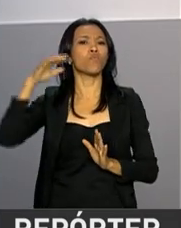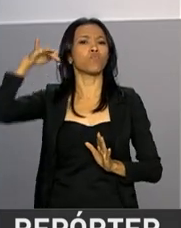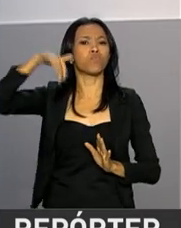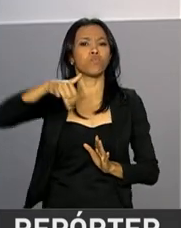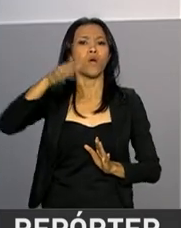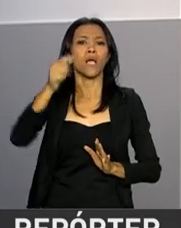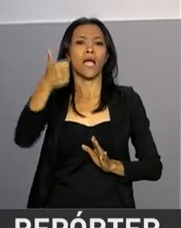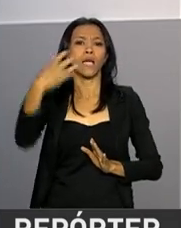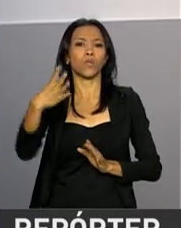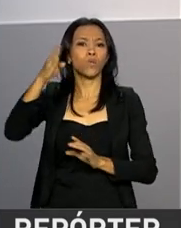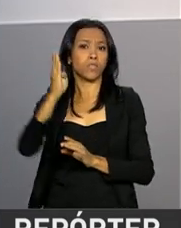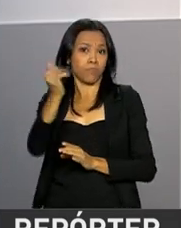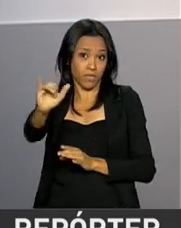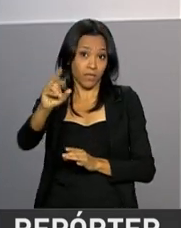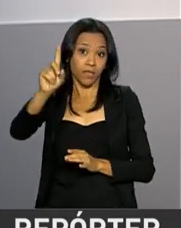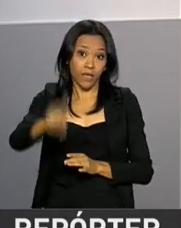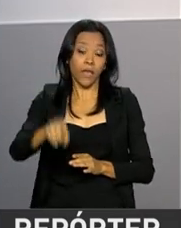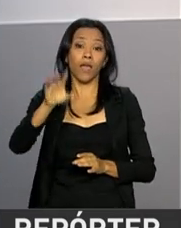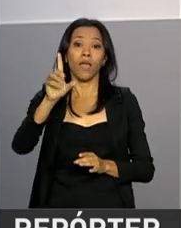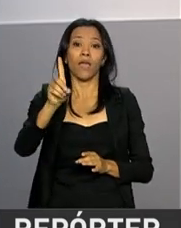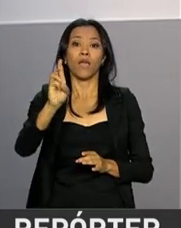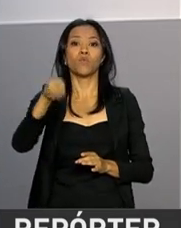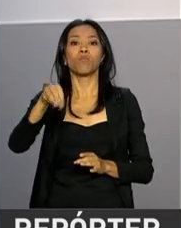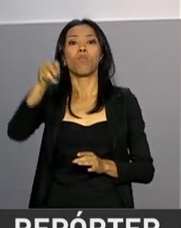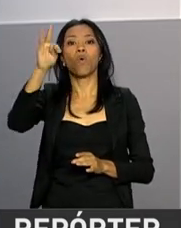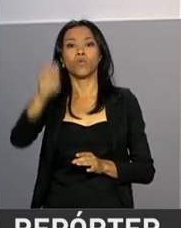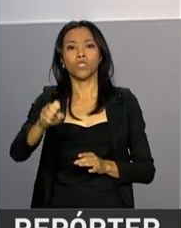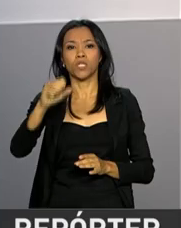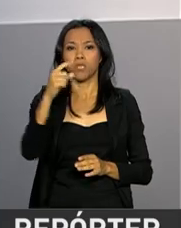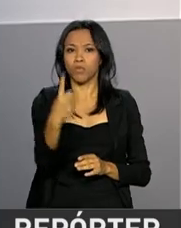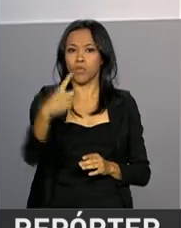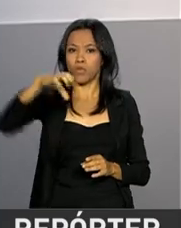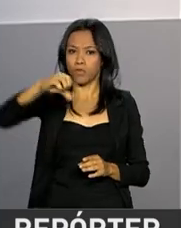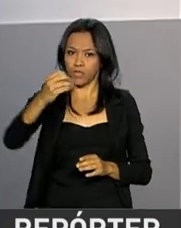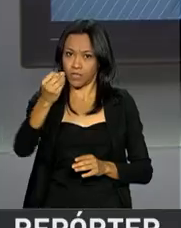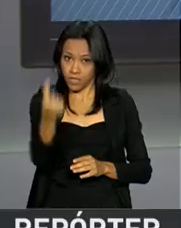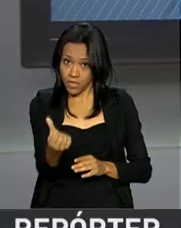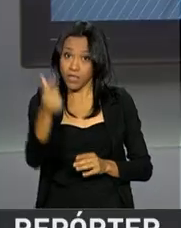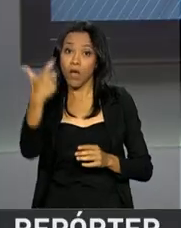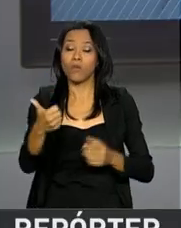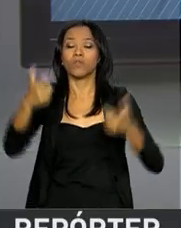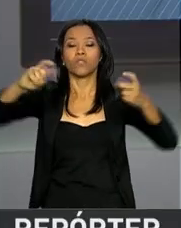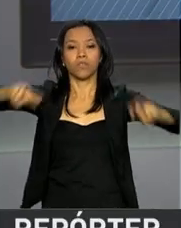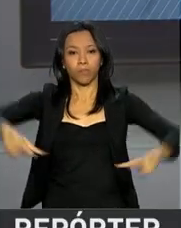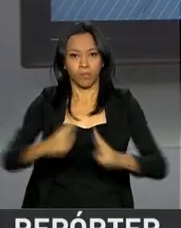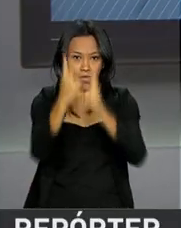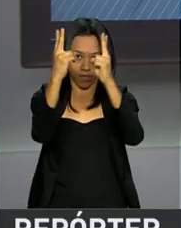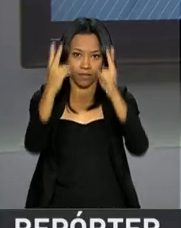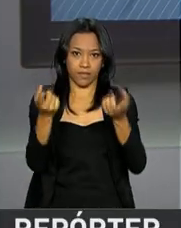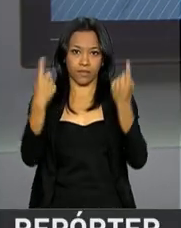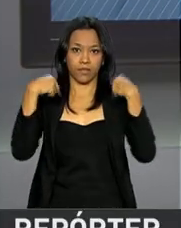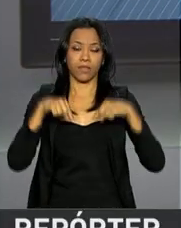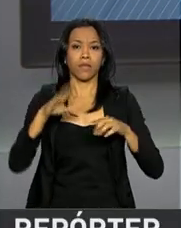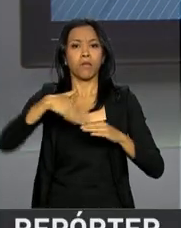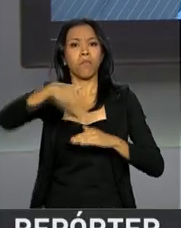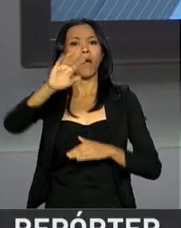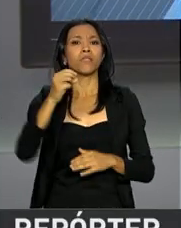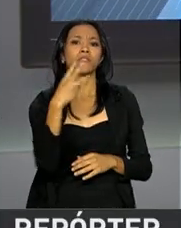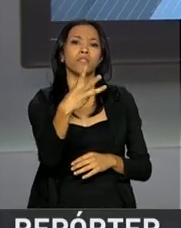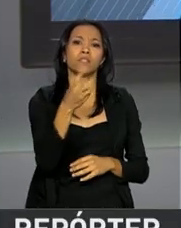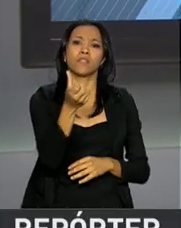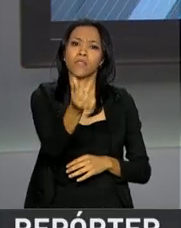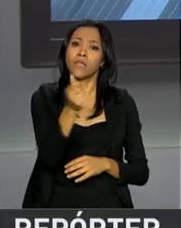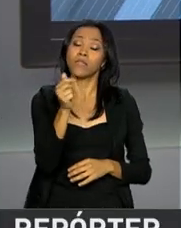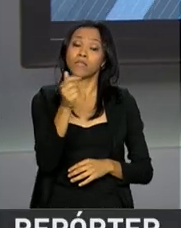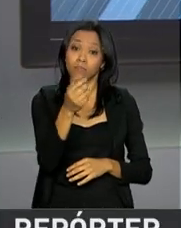realizado por alberto santos dumont em 1906 em paris mais de 37 mil militares brasileiros